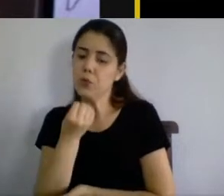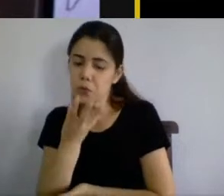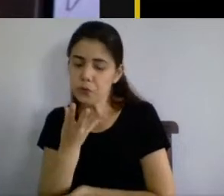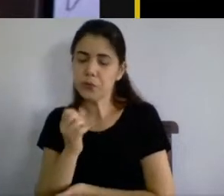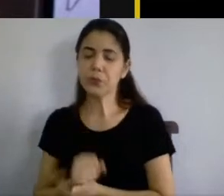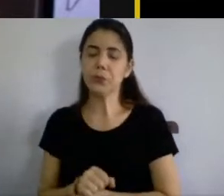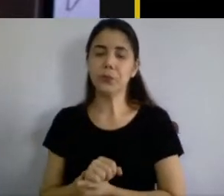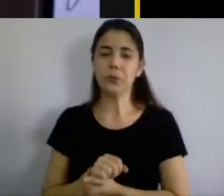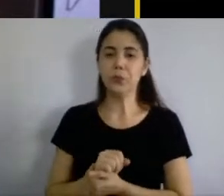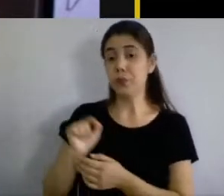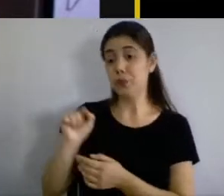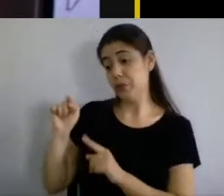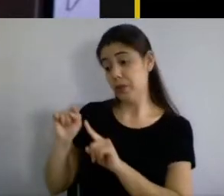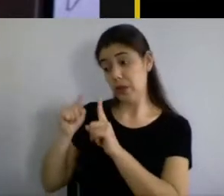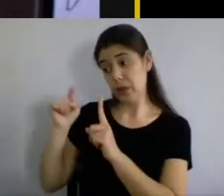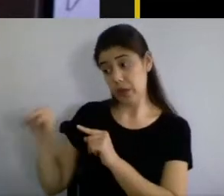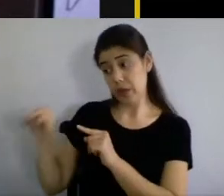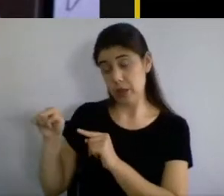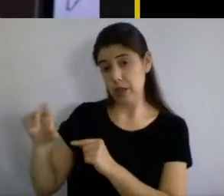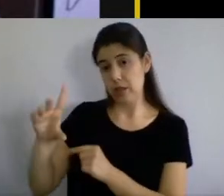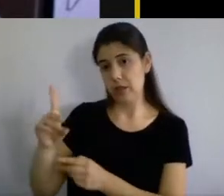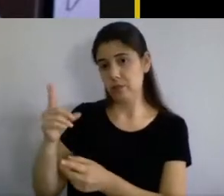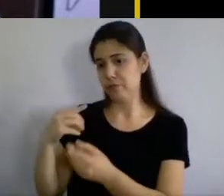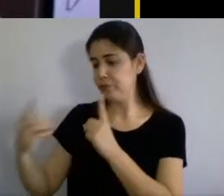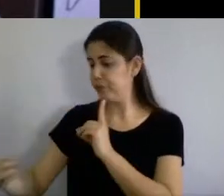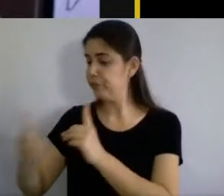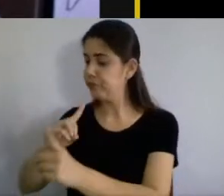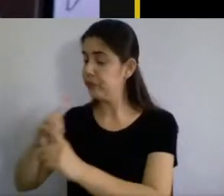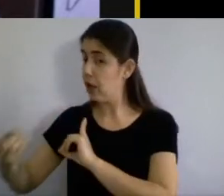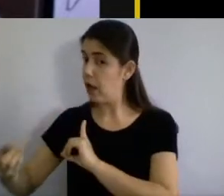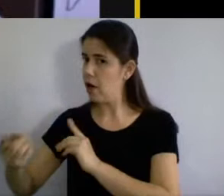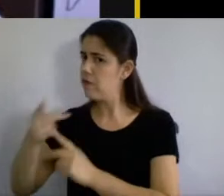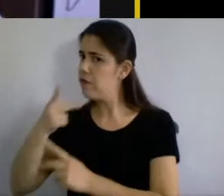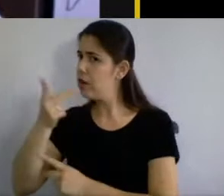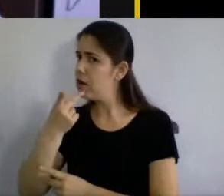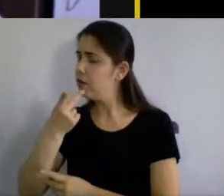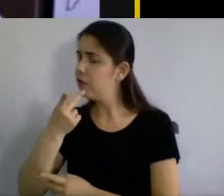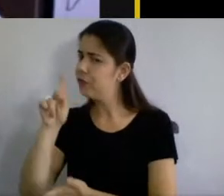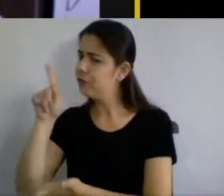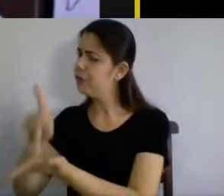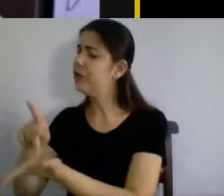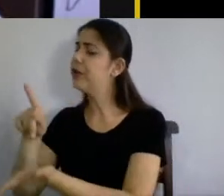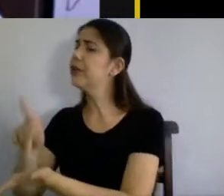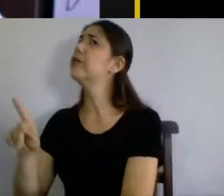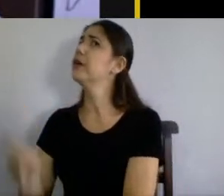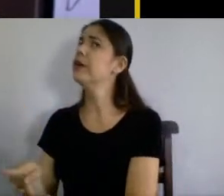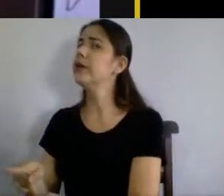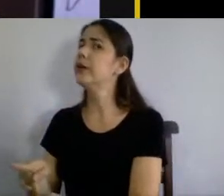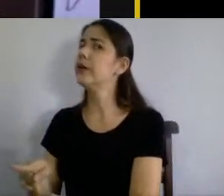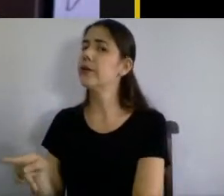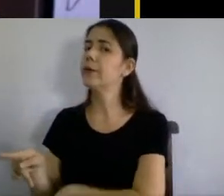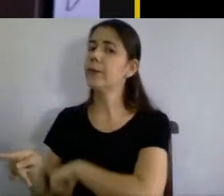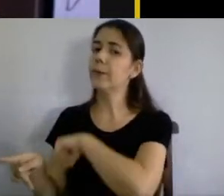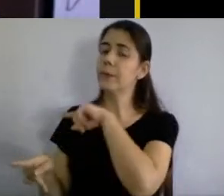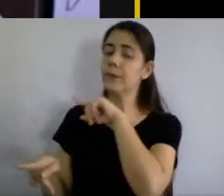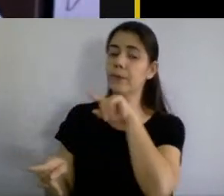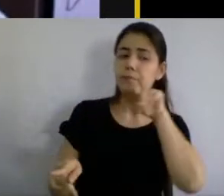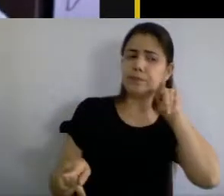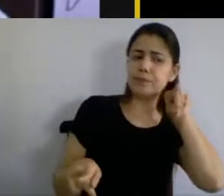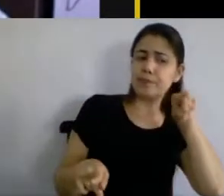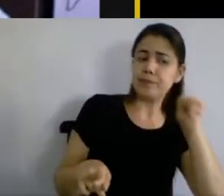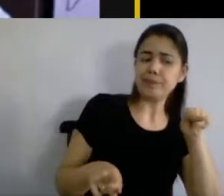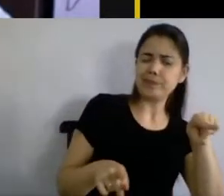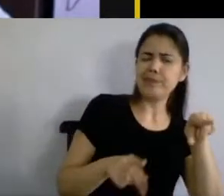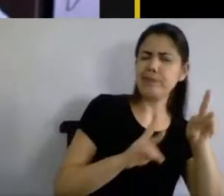que é falar o verdadeiro, que é falar o que é válido. E no comecinho da retórica,